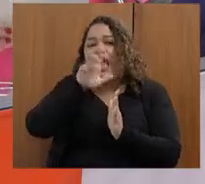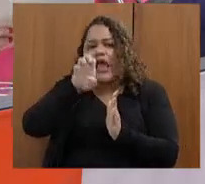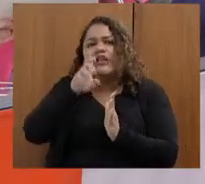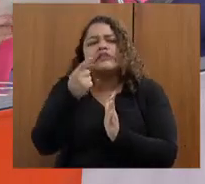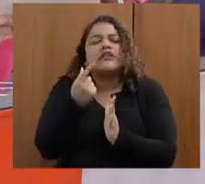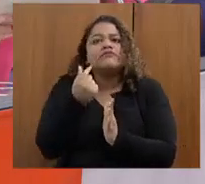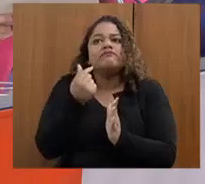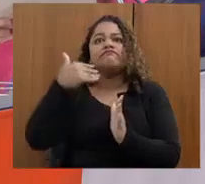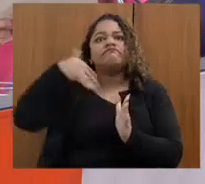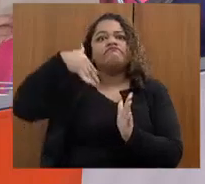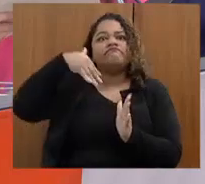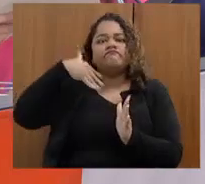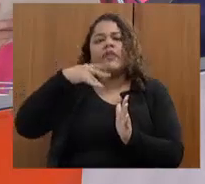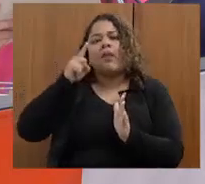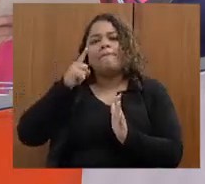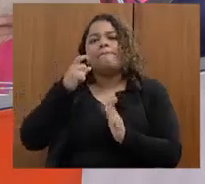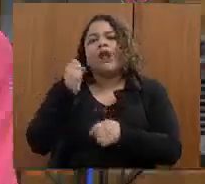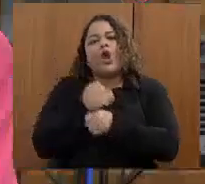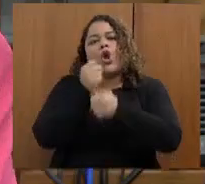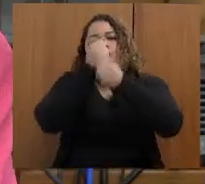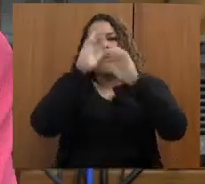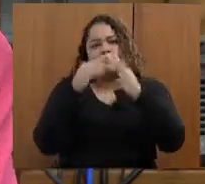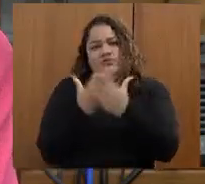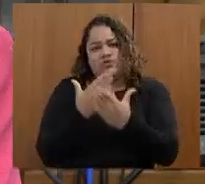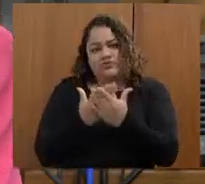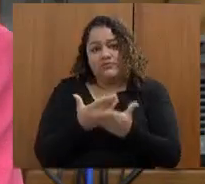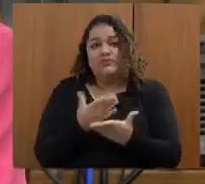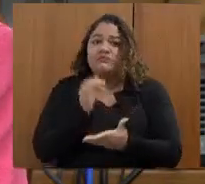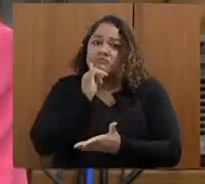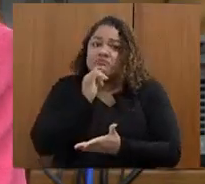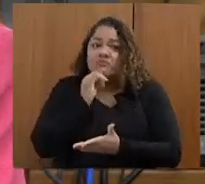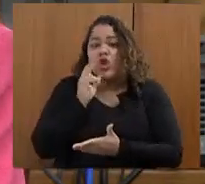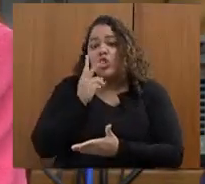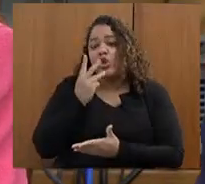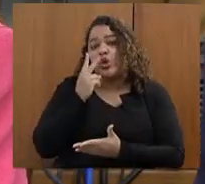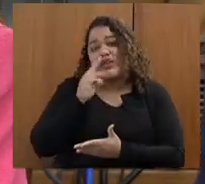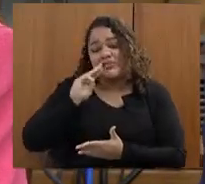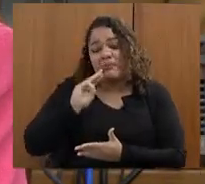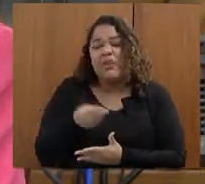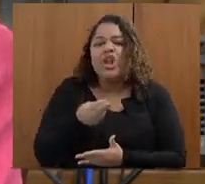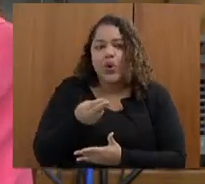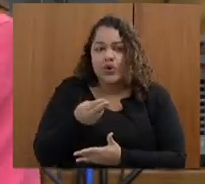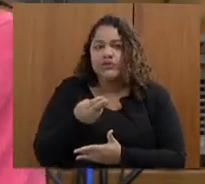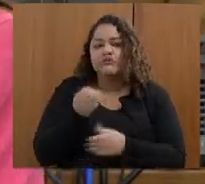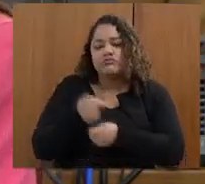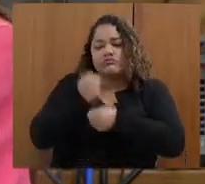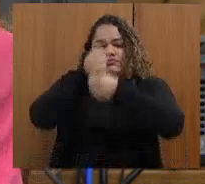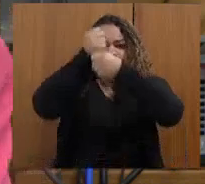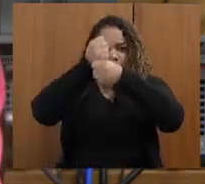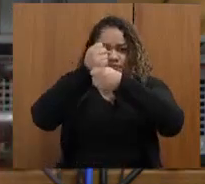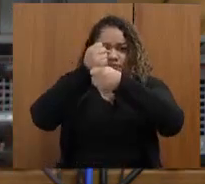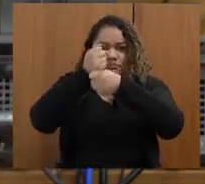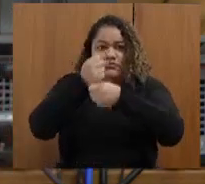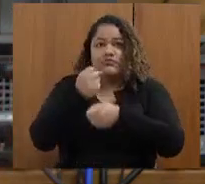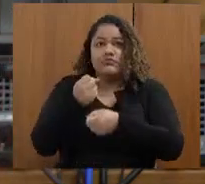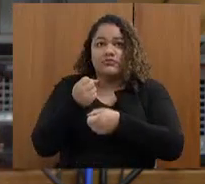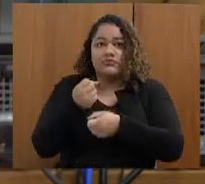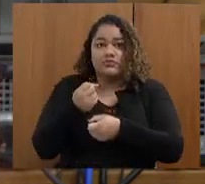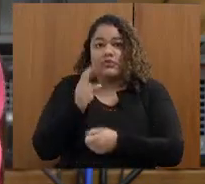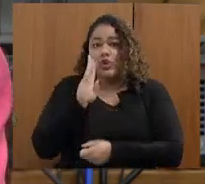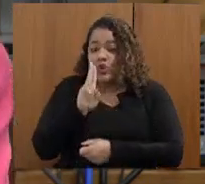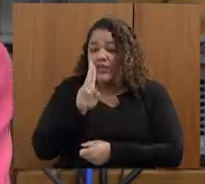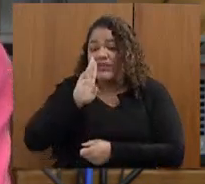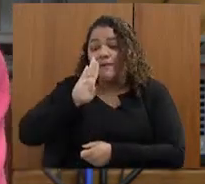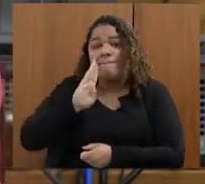então por exemplo foi aprovado 2 milhões para obras na bacia do Paraopeba bi não é tudo para educação